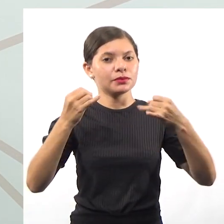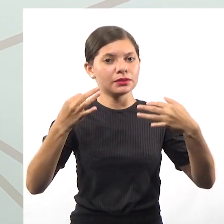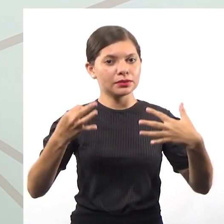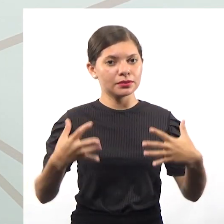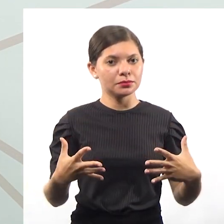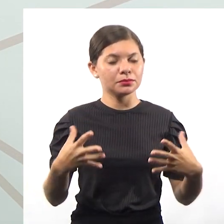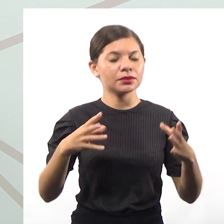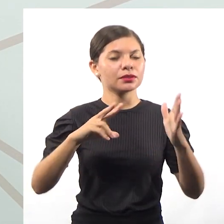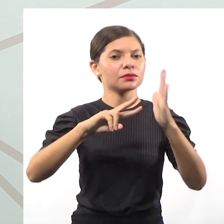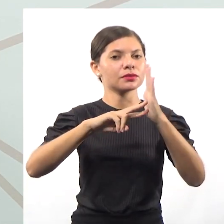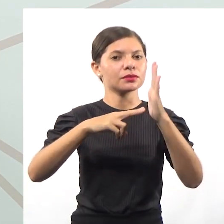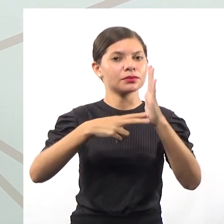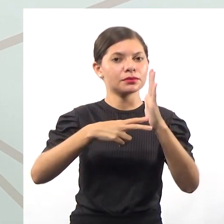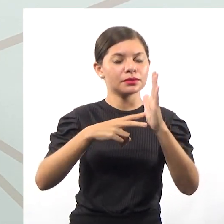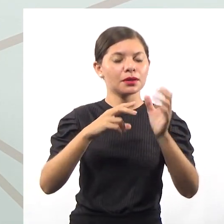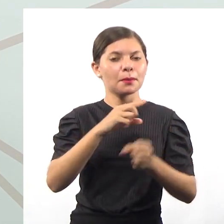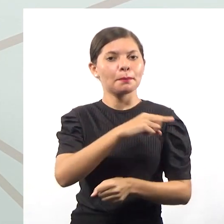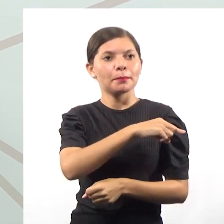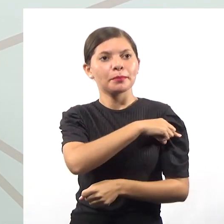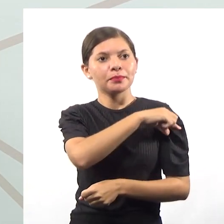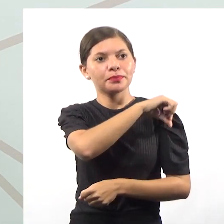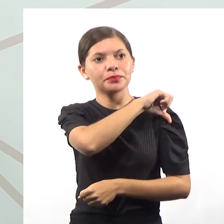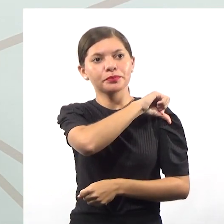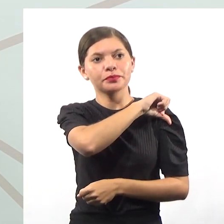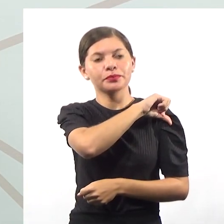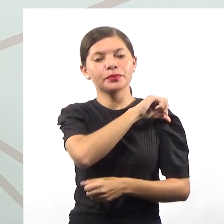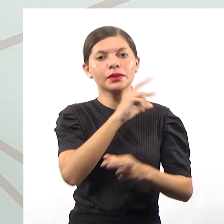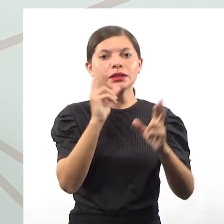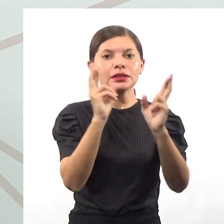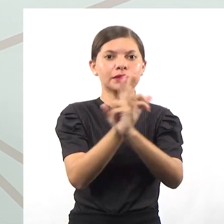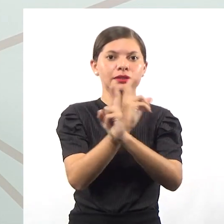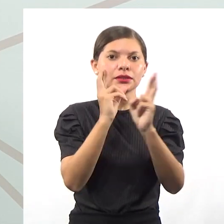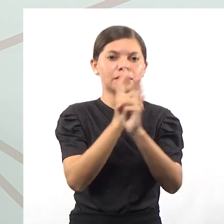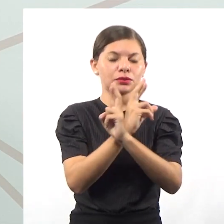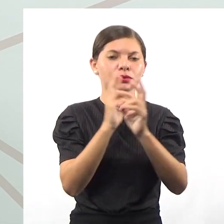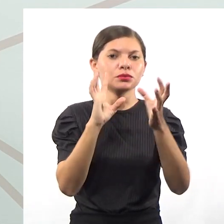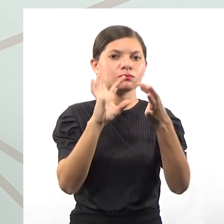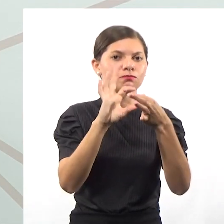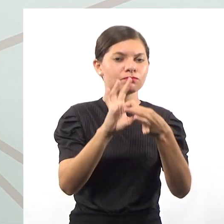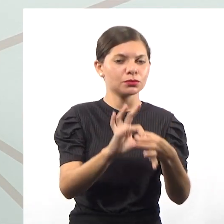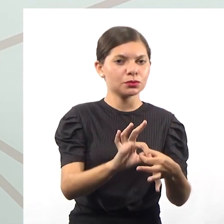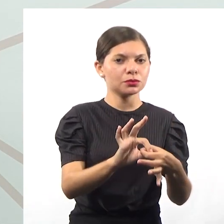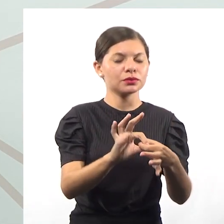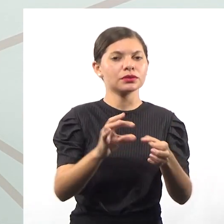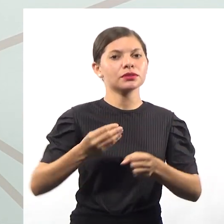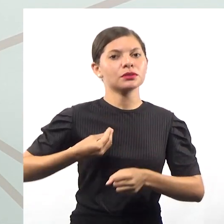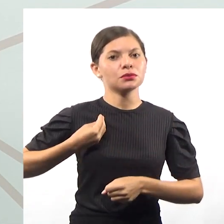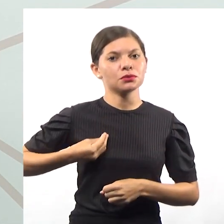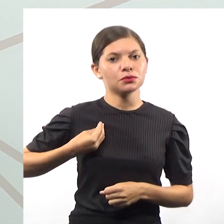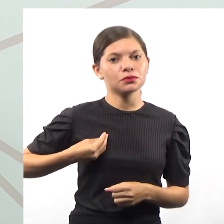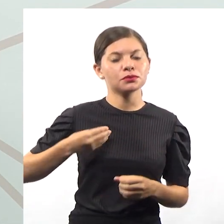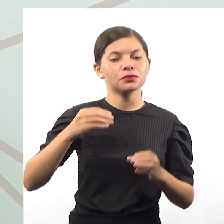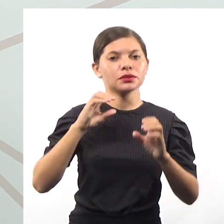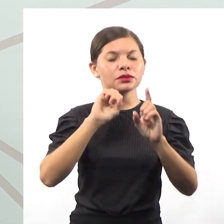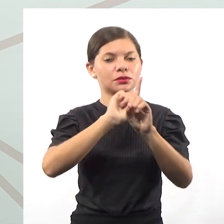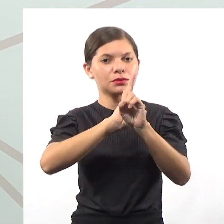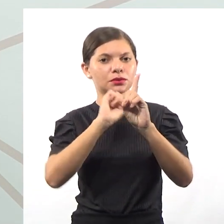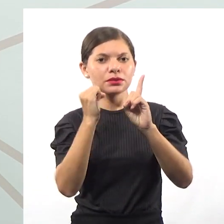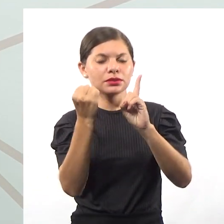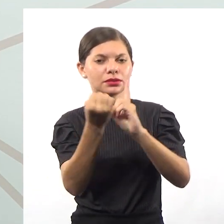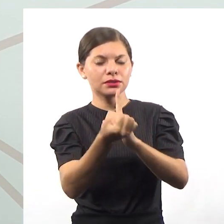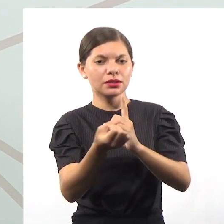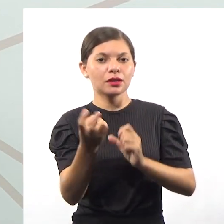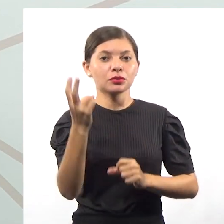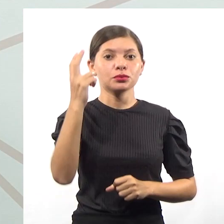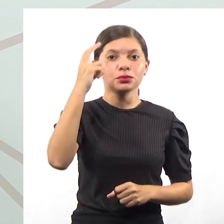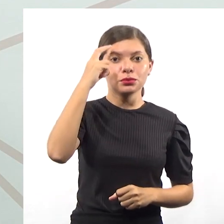significa. Então, para o ensino fundamental, as relações do contexto, a convivência social, a cultura da paz,